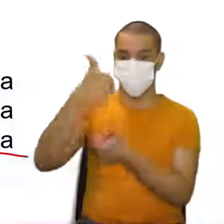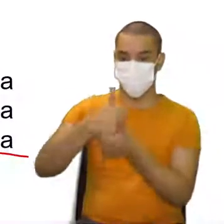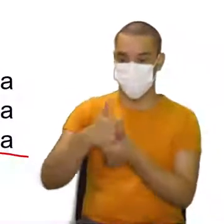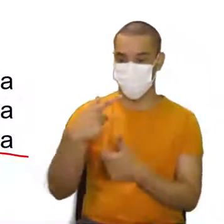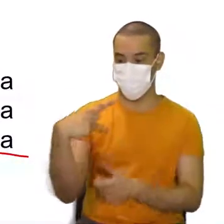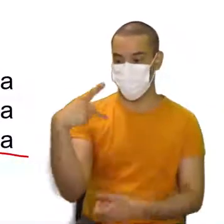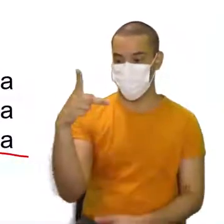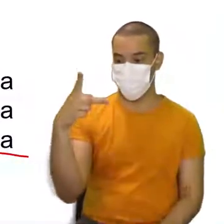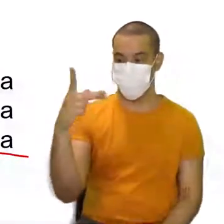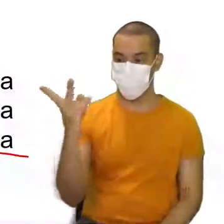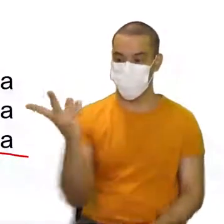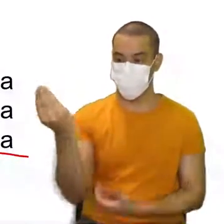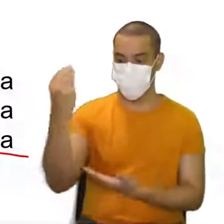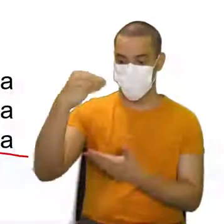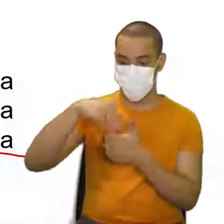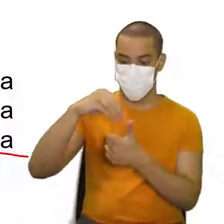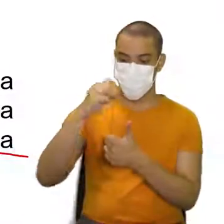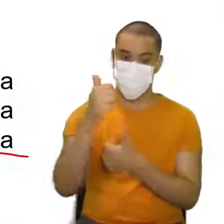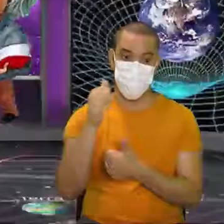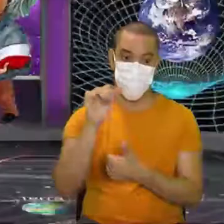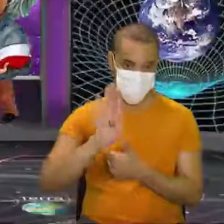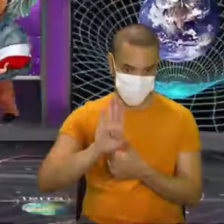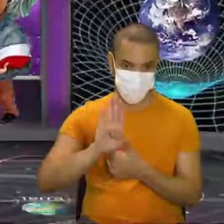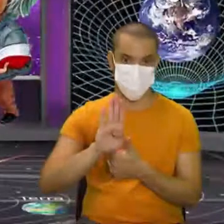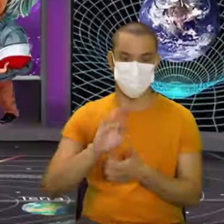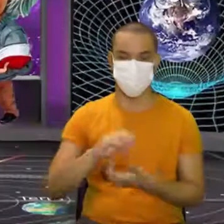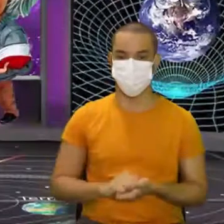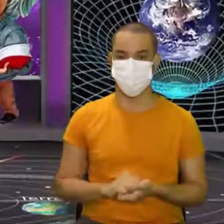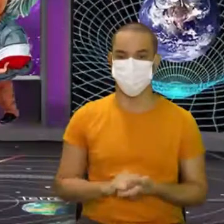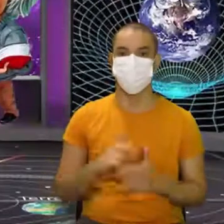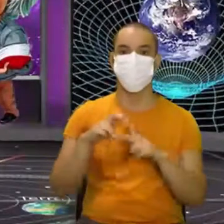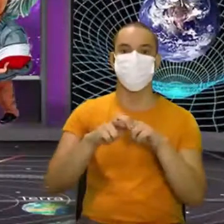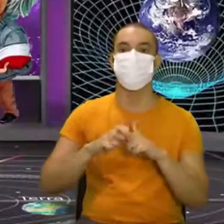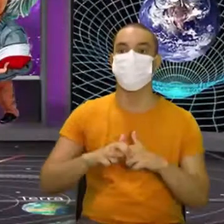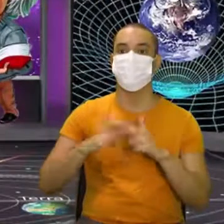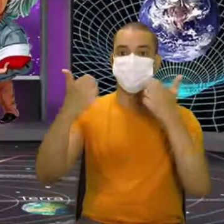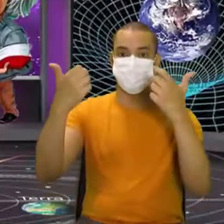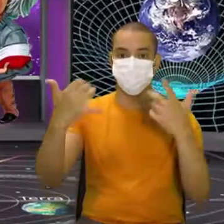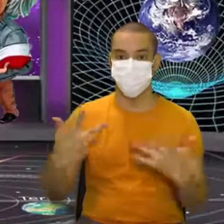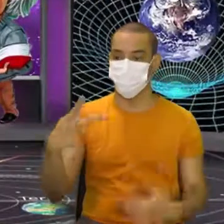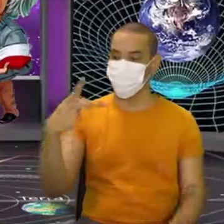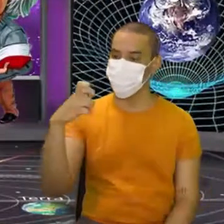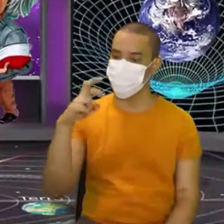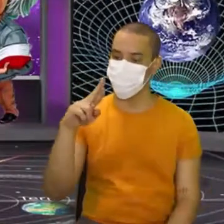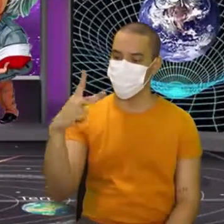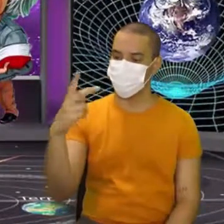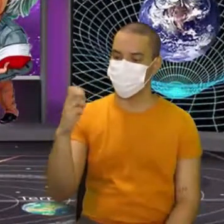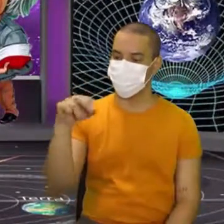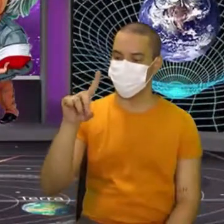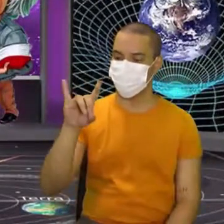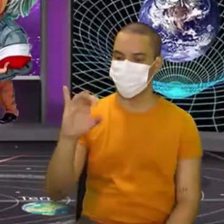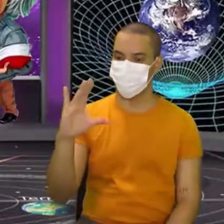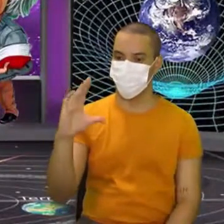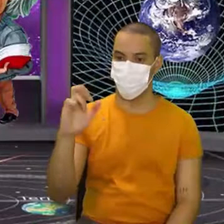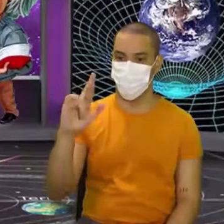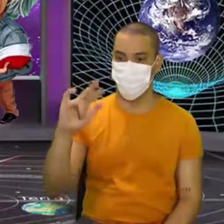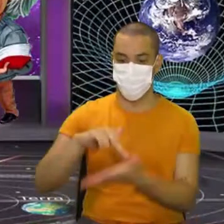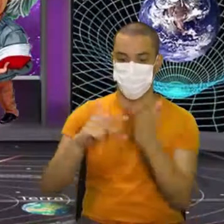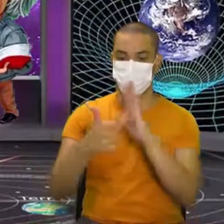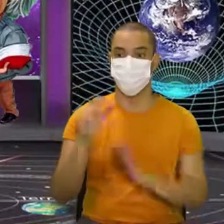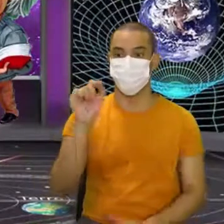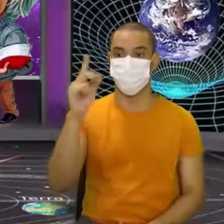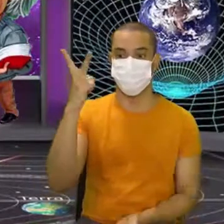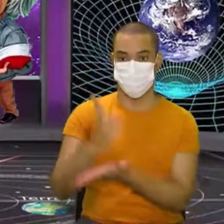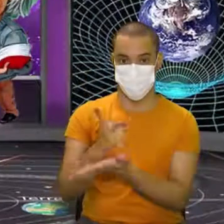aqui bom então Olha só pessoal dá uma olhadinha aqui toda vez que eu falo perpendicular o que que eu tô falando se eu tenho uma o